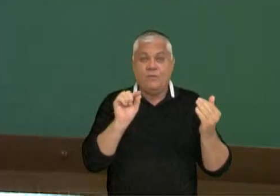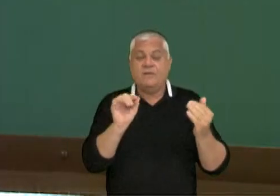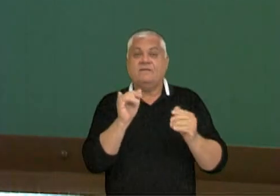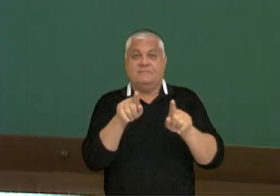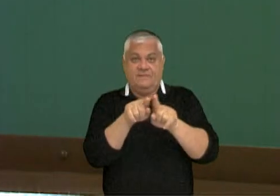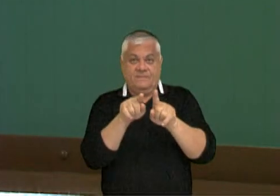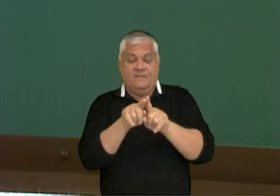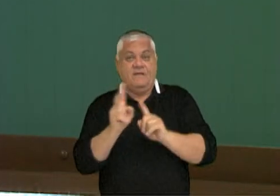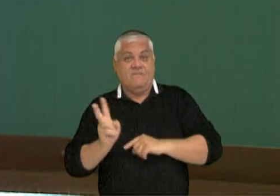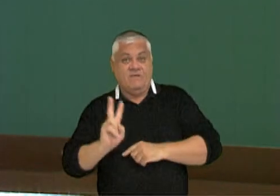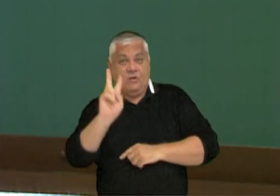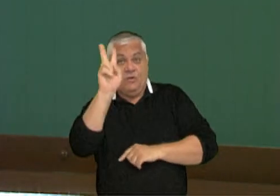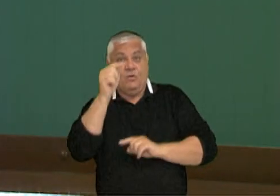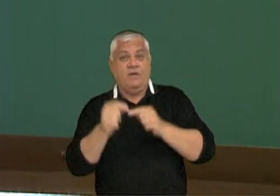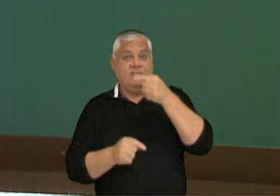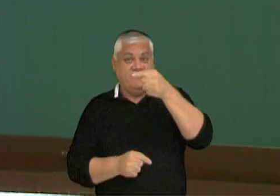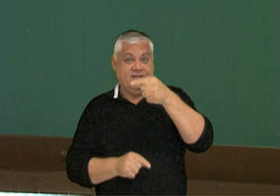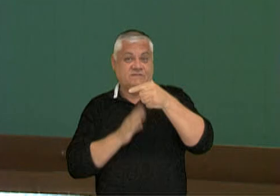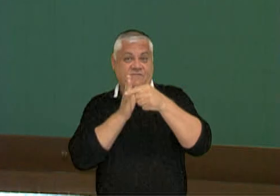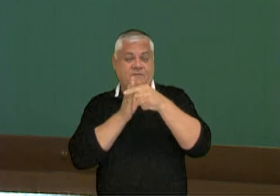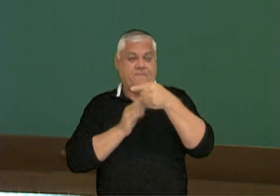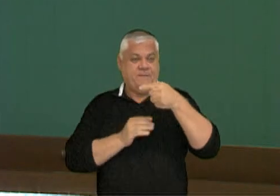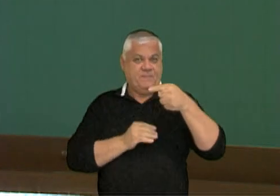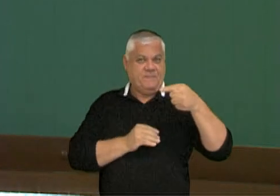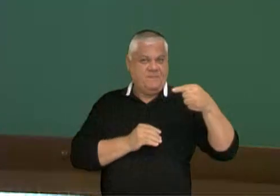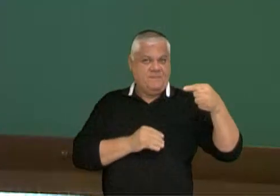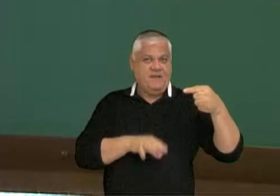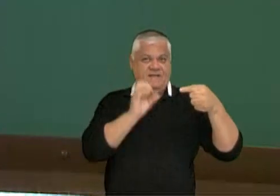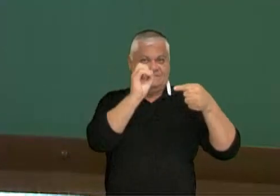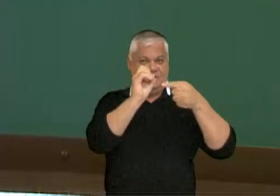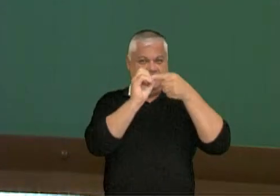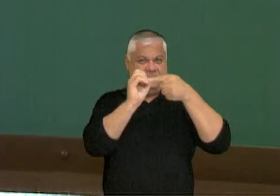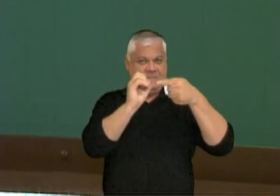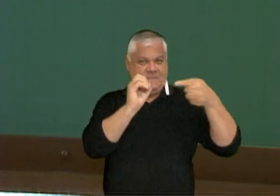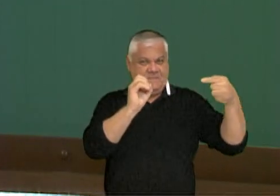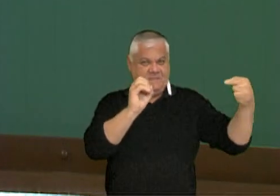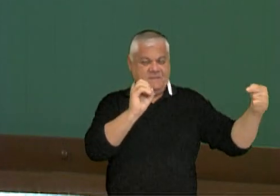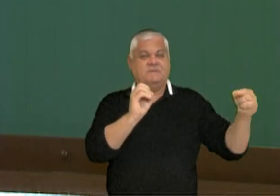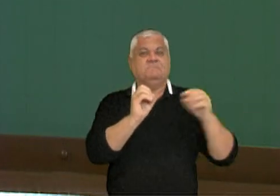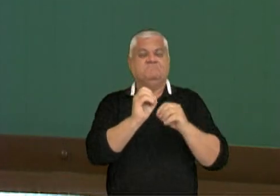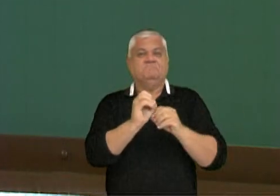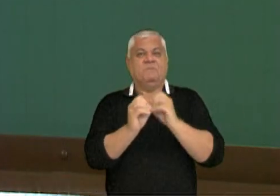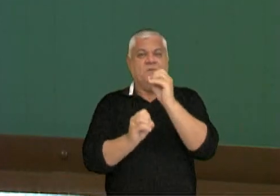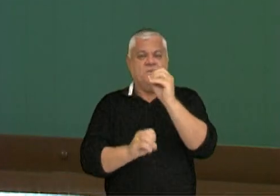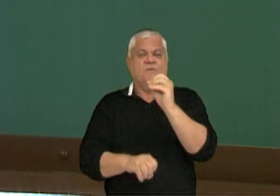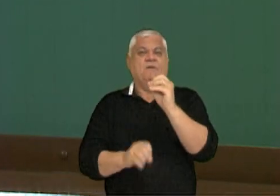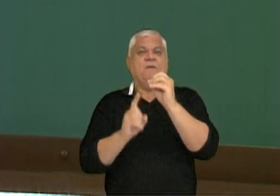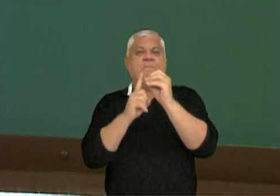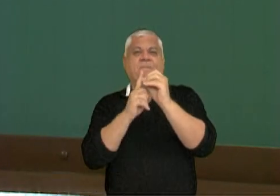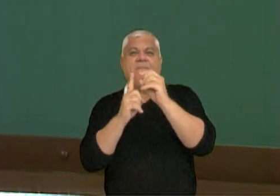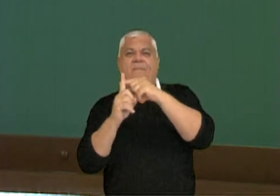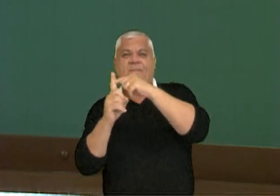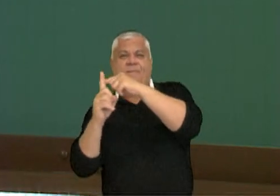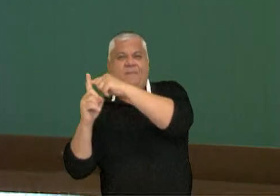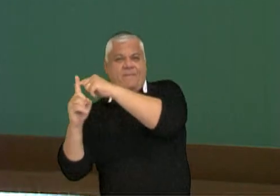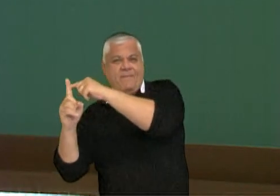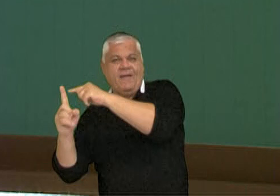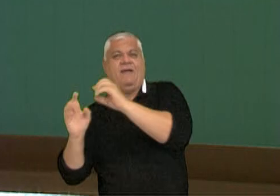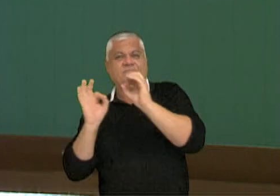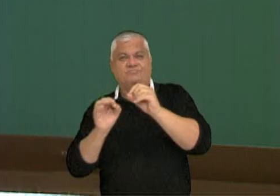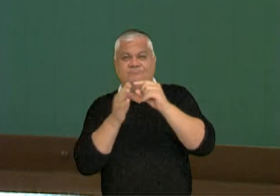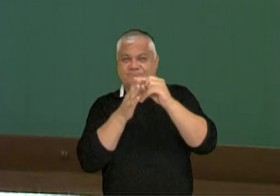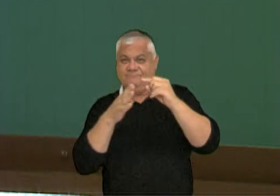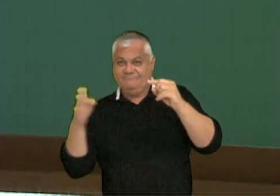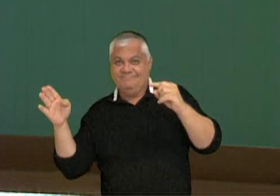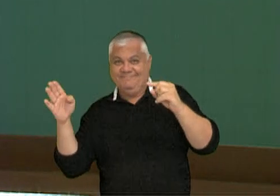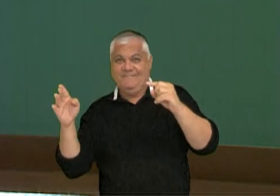que os valores negativos estão à esquerda de 0 e os valores positivos à direita de 0. Em seguida, nós